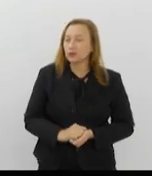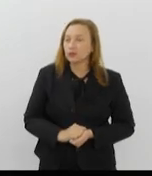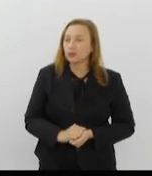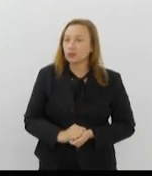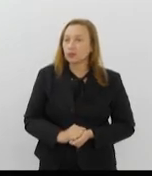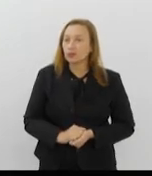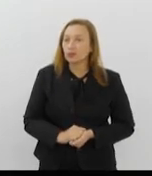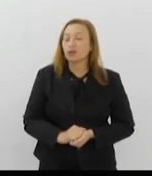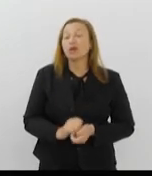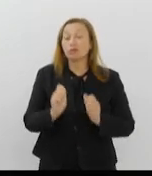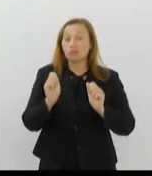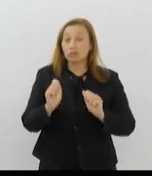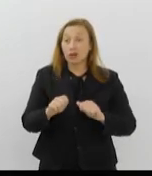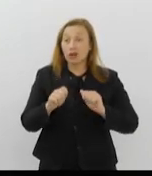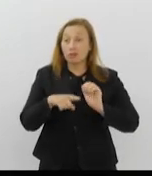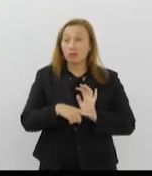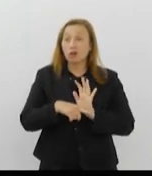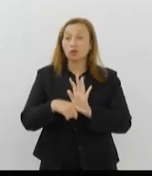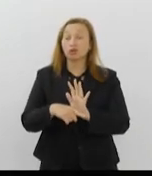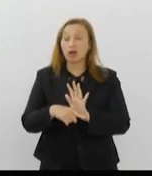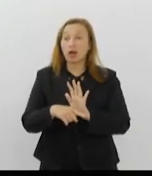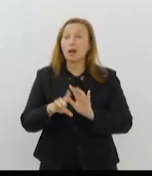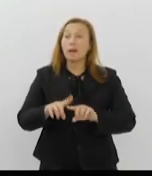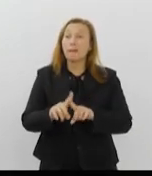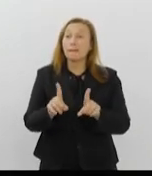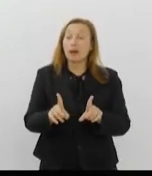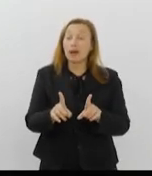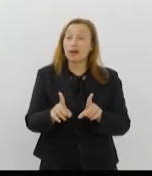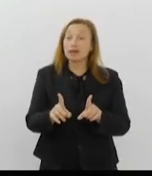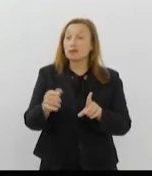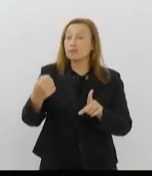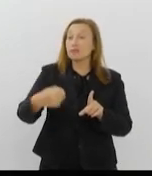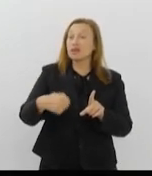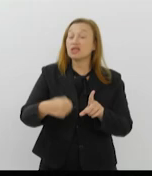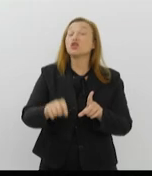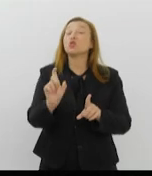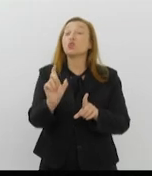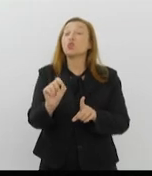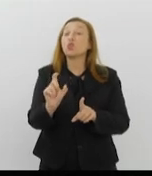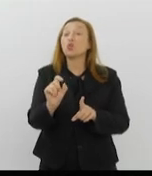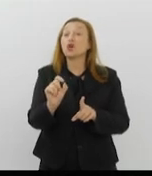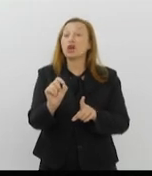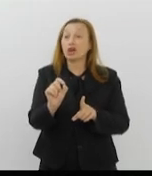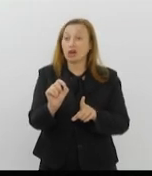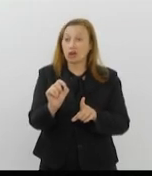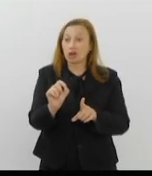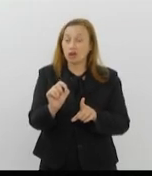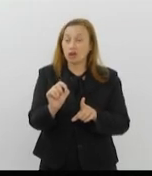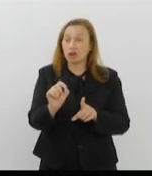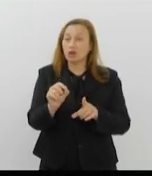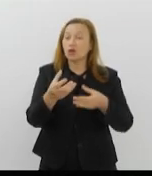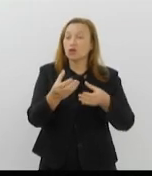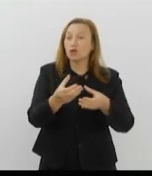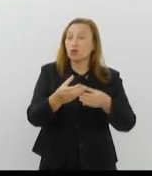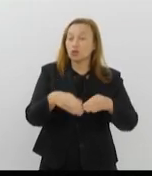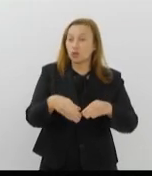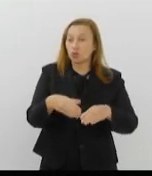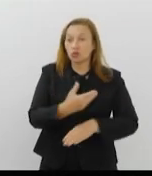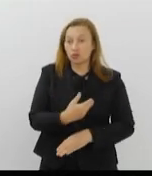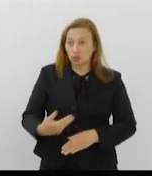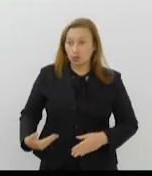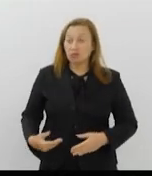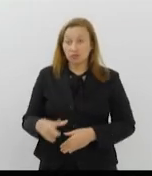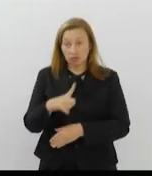essa transição desde que houvesse como contrapartida a abertura dos concursos públicos